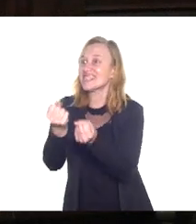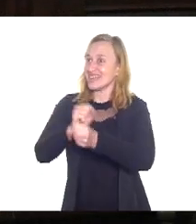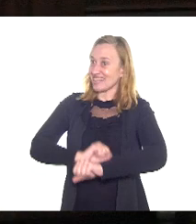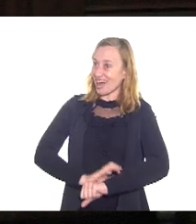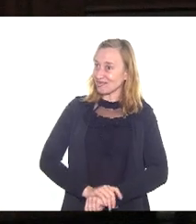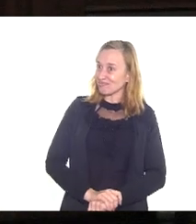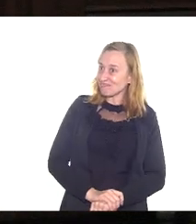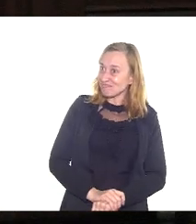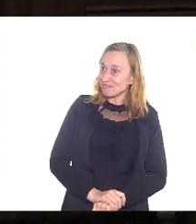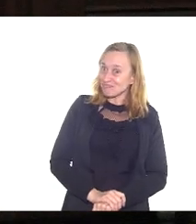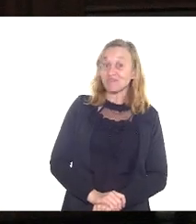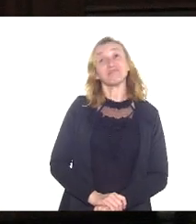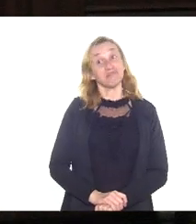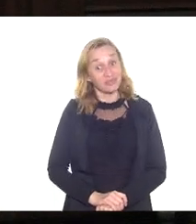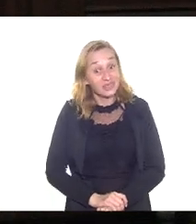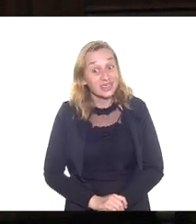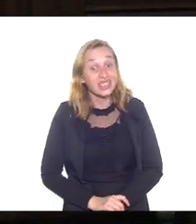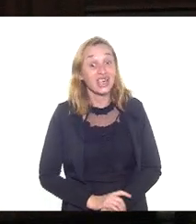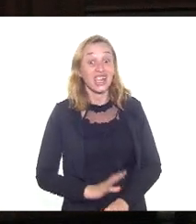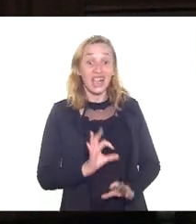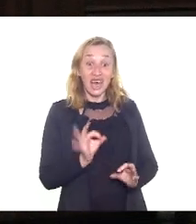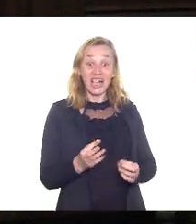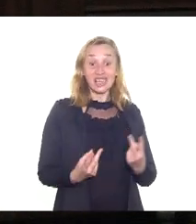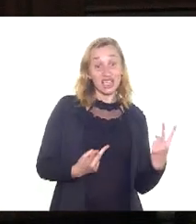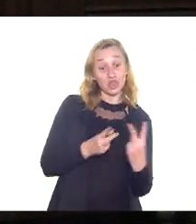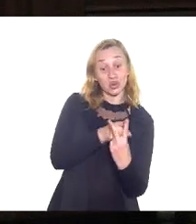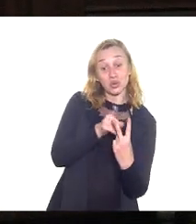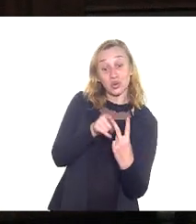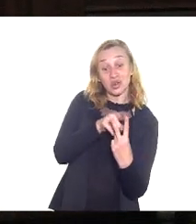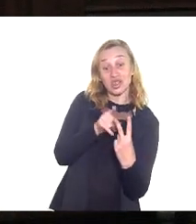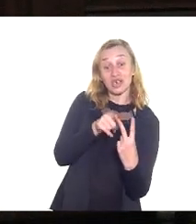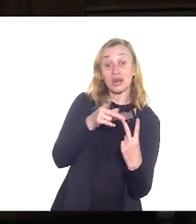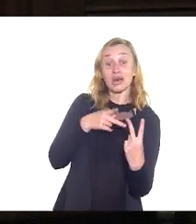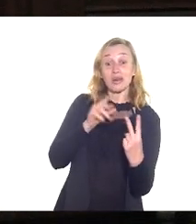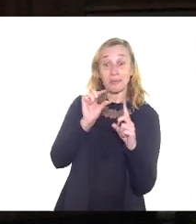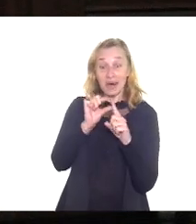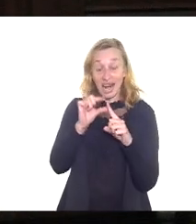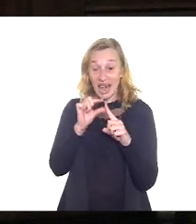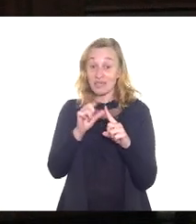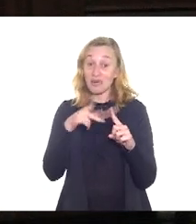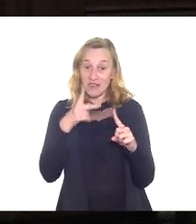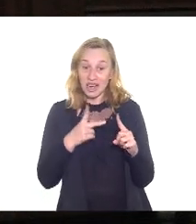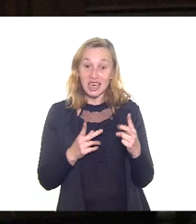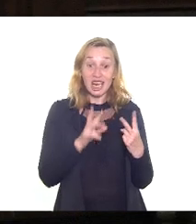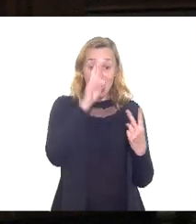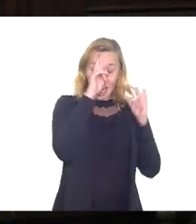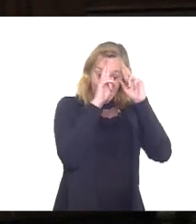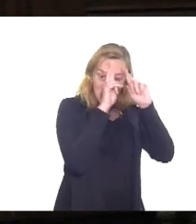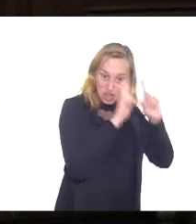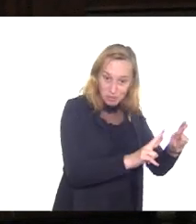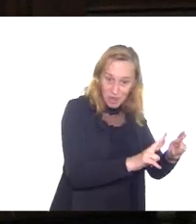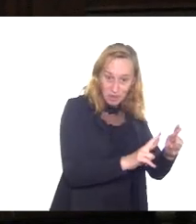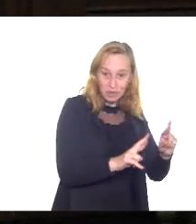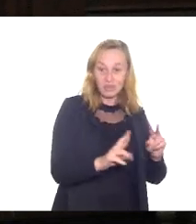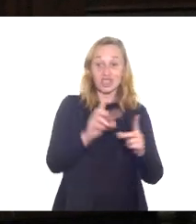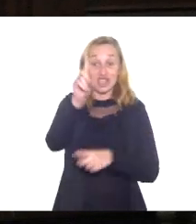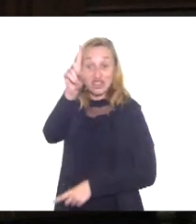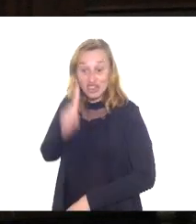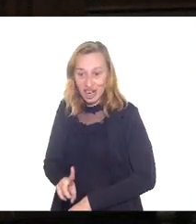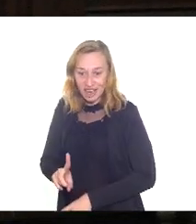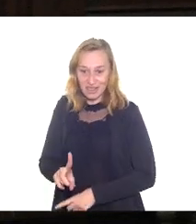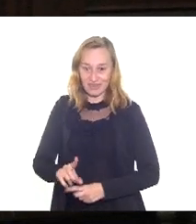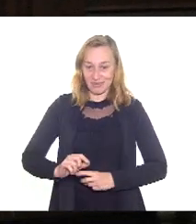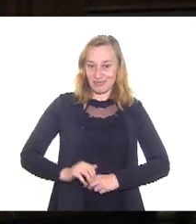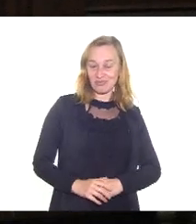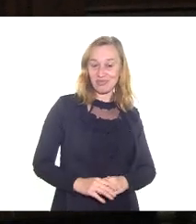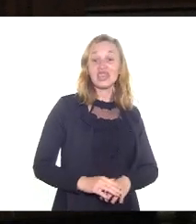aceitar. E aí entra a junção das 2 palavras que eu falei: respeito e direito. E